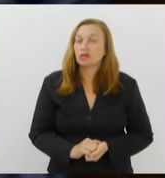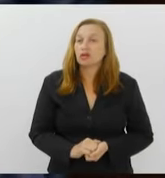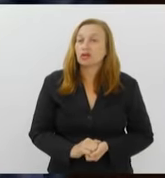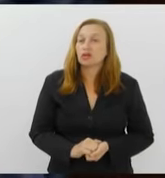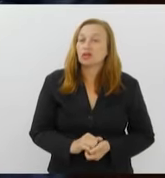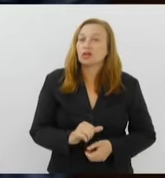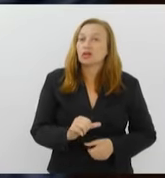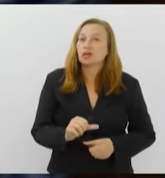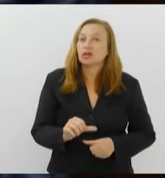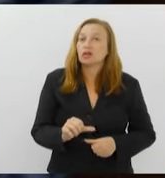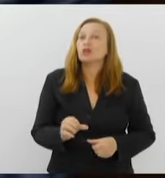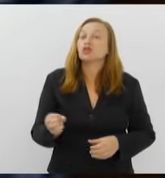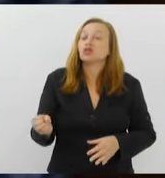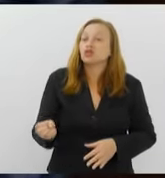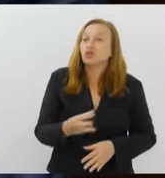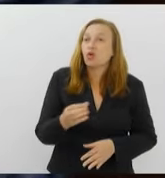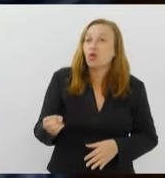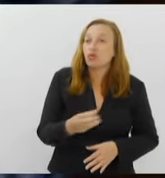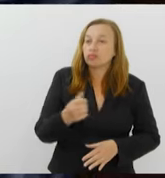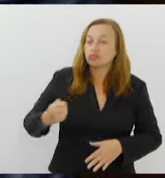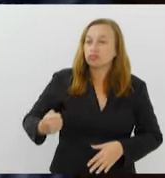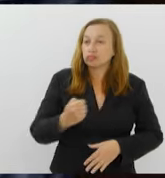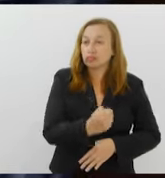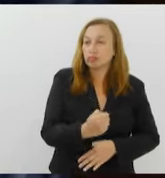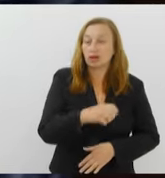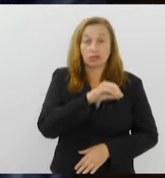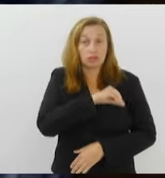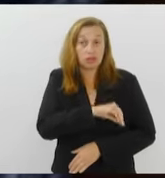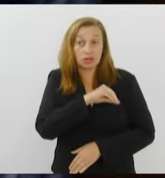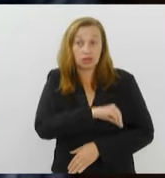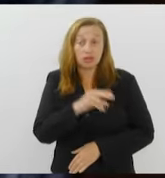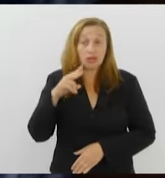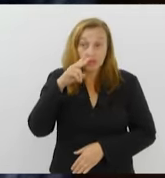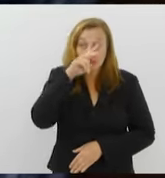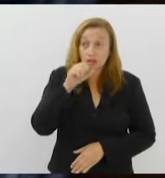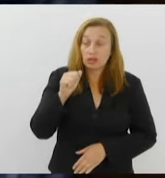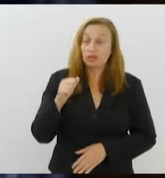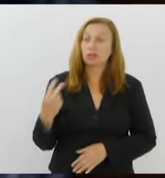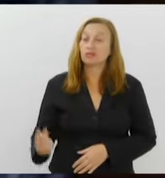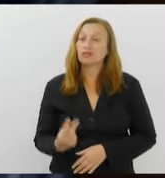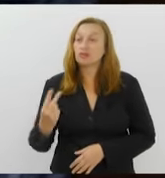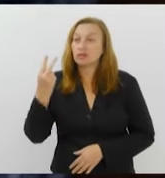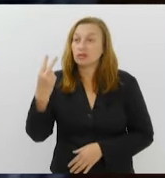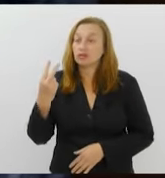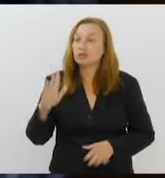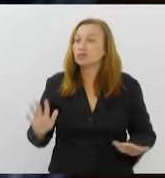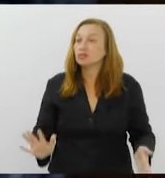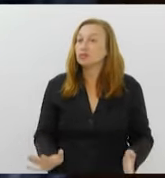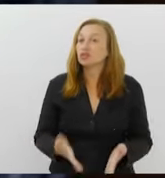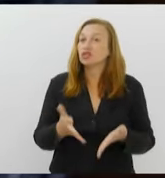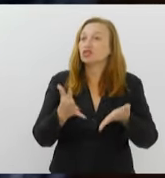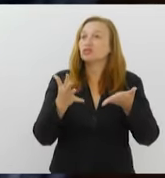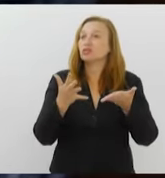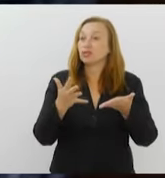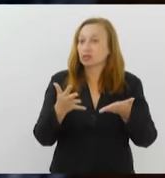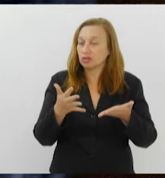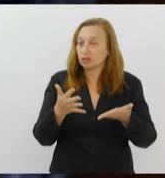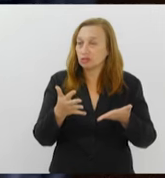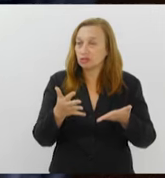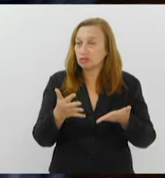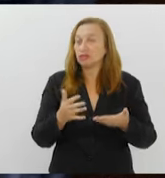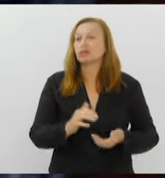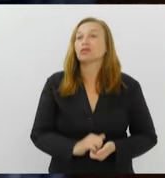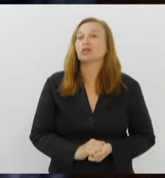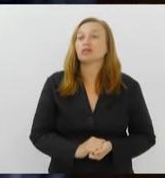novos empregos e renda, fortalecendo, valorizando e estimulando a